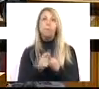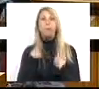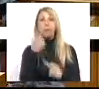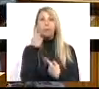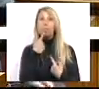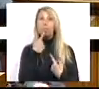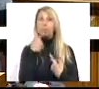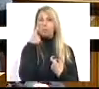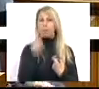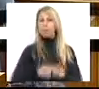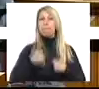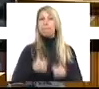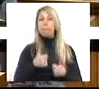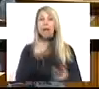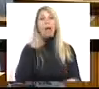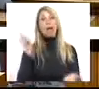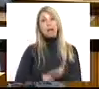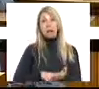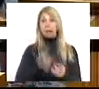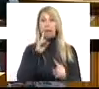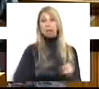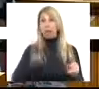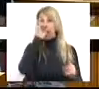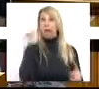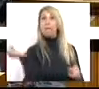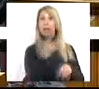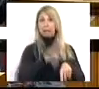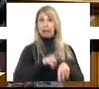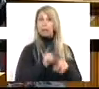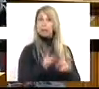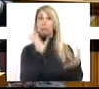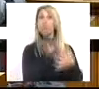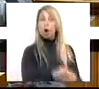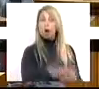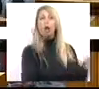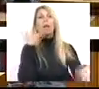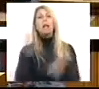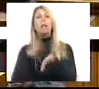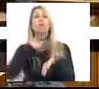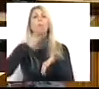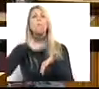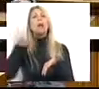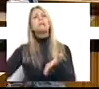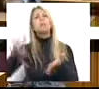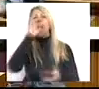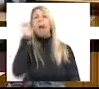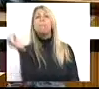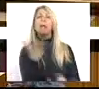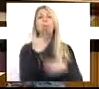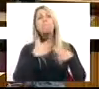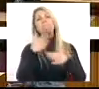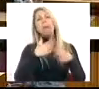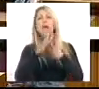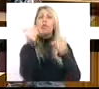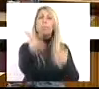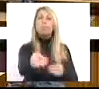percepção da realidade ao nível ambiental nesse tempo, e depois o livro branco sobre o estado do ambiente era uma coisa a mais médio prazo, ou seja,